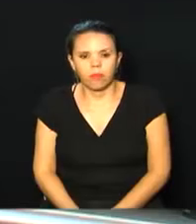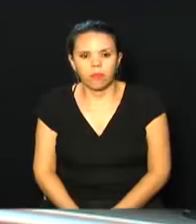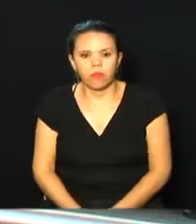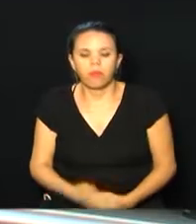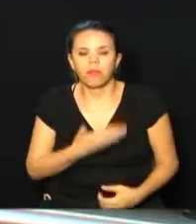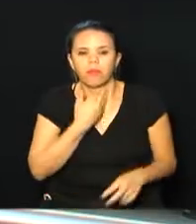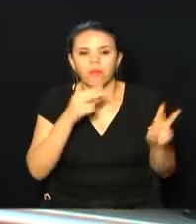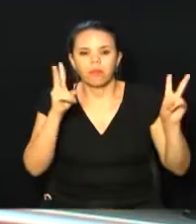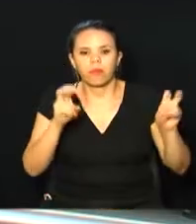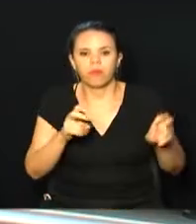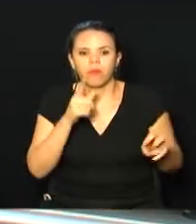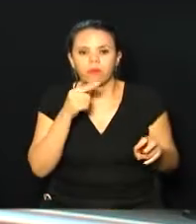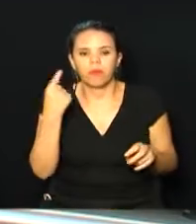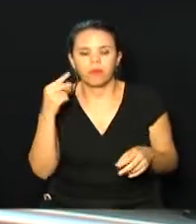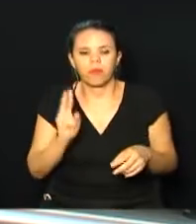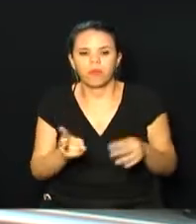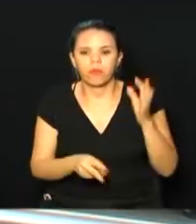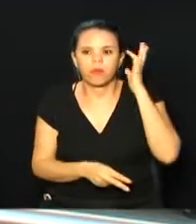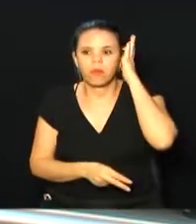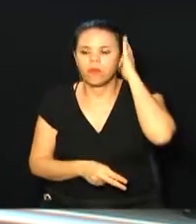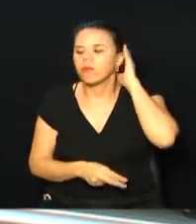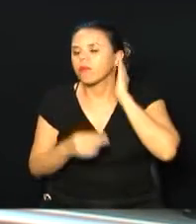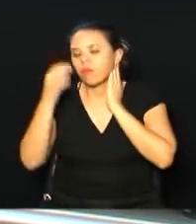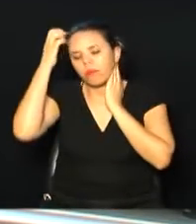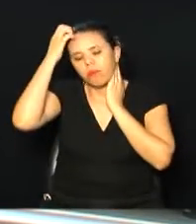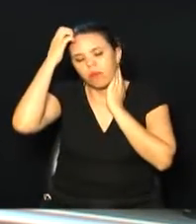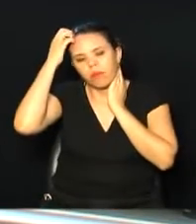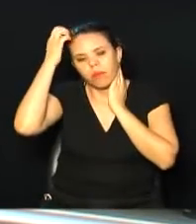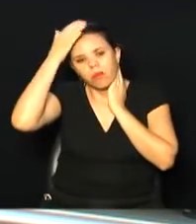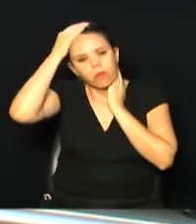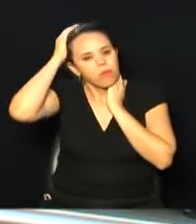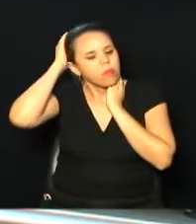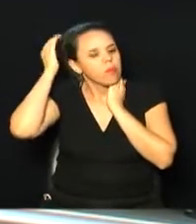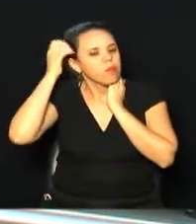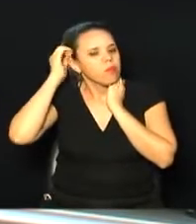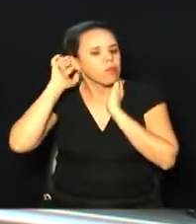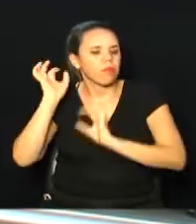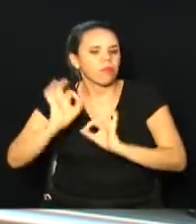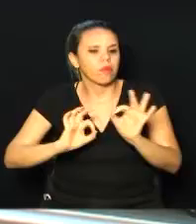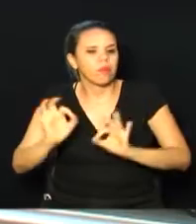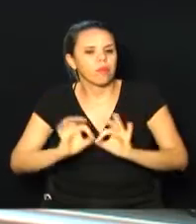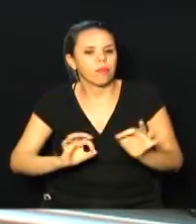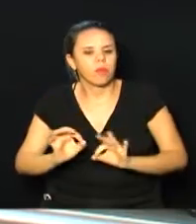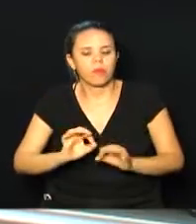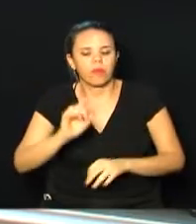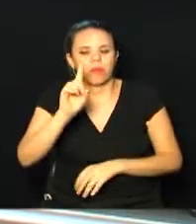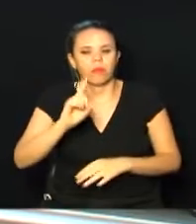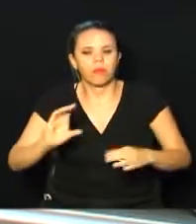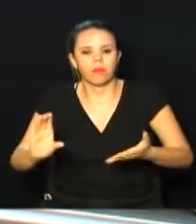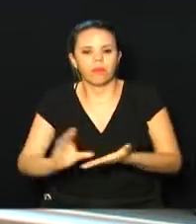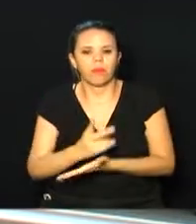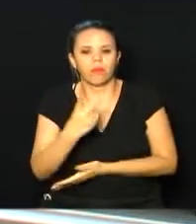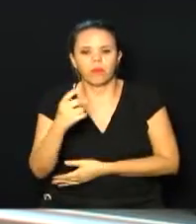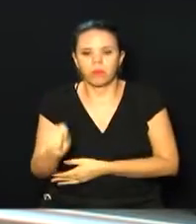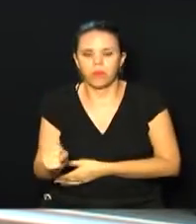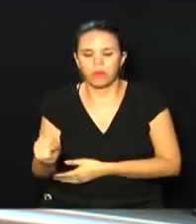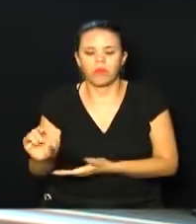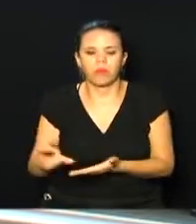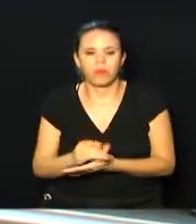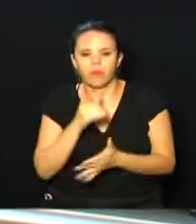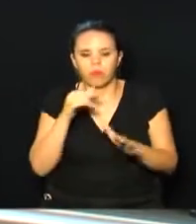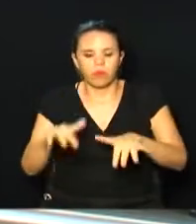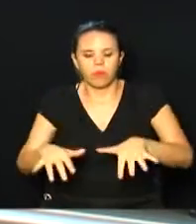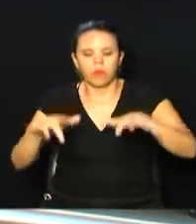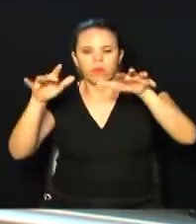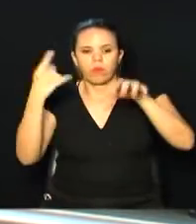de crise hídrica ele é permanente. No plano diretor de 2018, essa questão das enchentes,